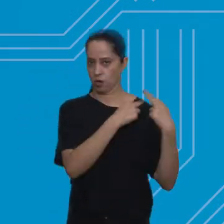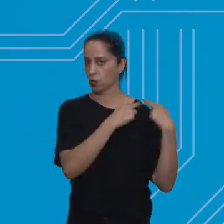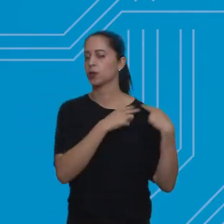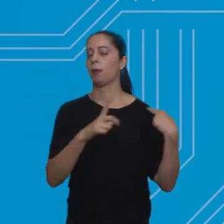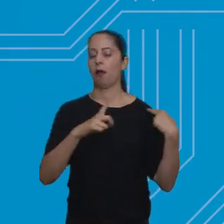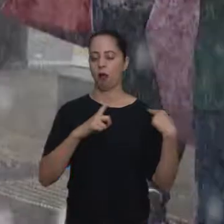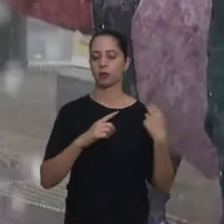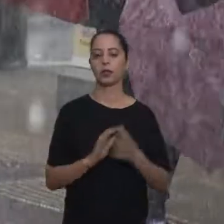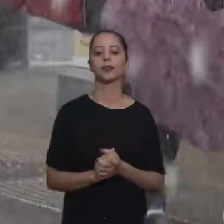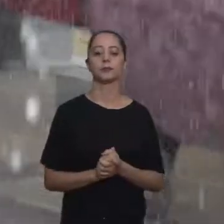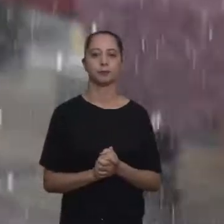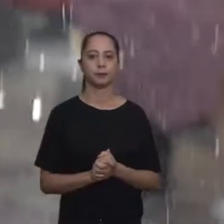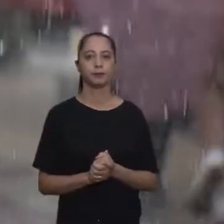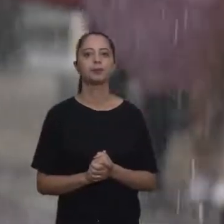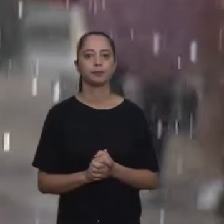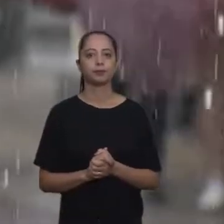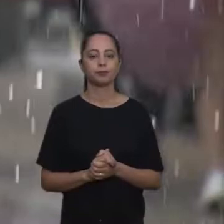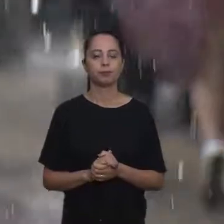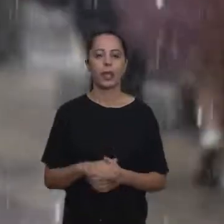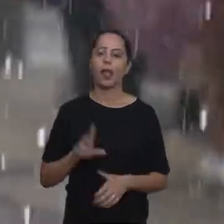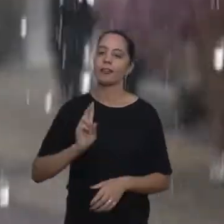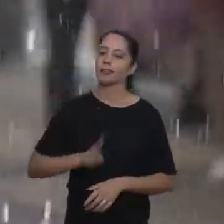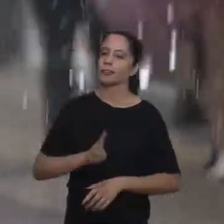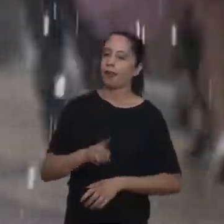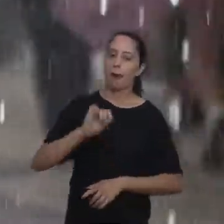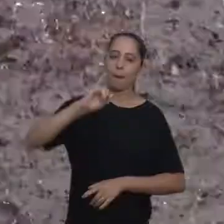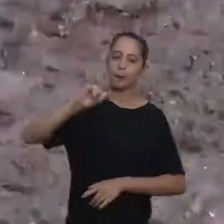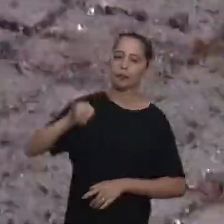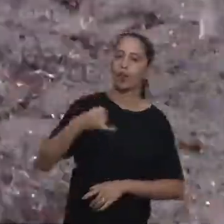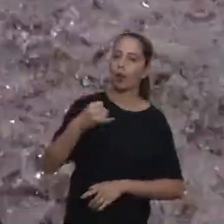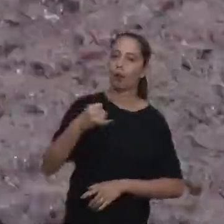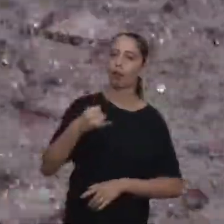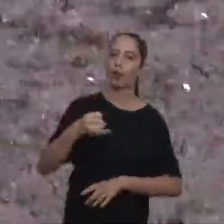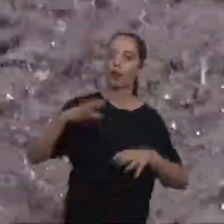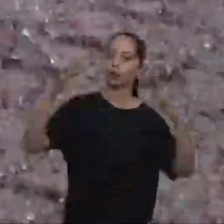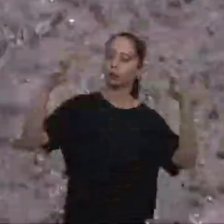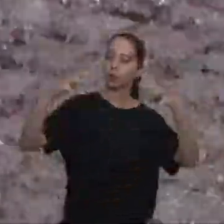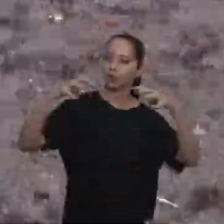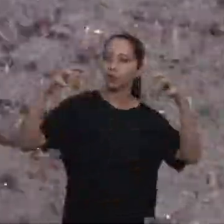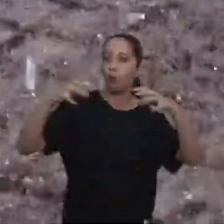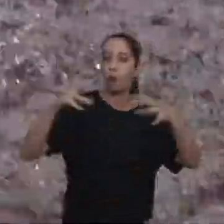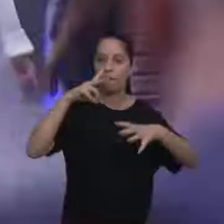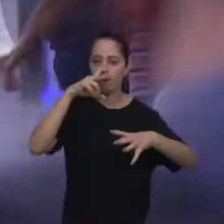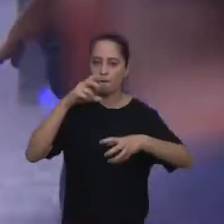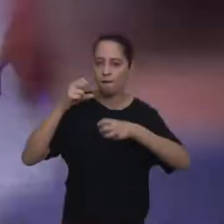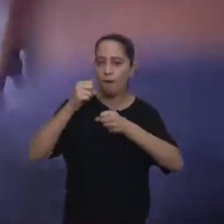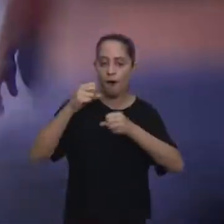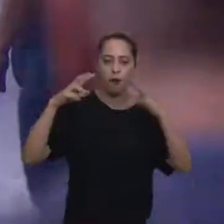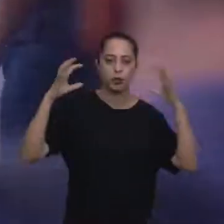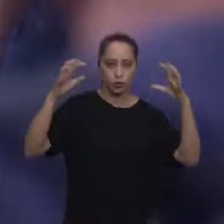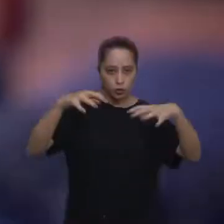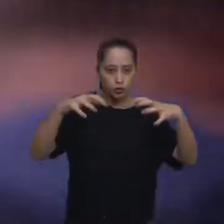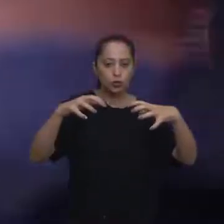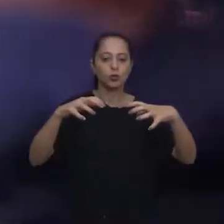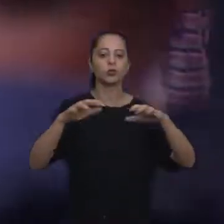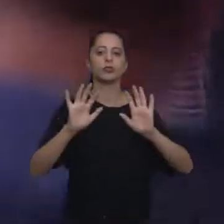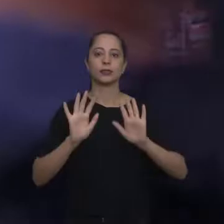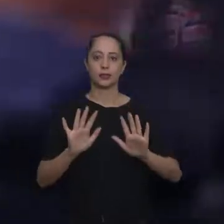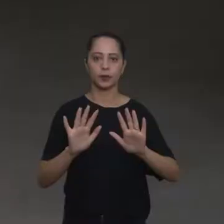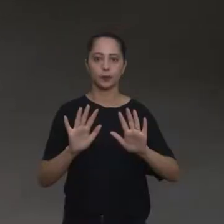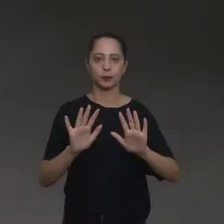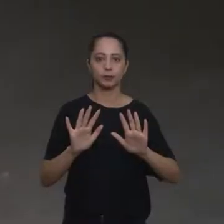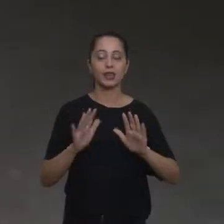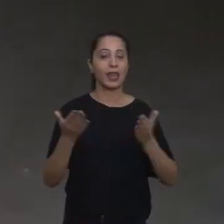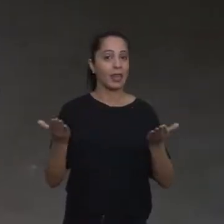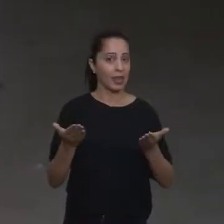toda a população. Assim como acontece todos os anos, janeiro foi marcado por dias de fortes chuvas em São José dos